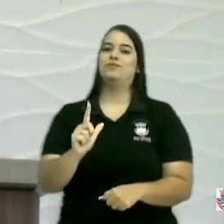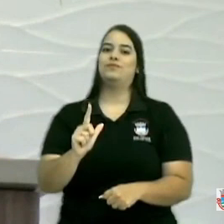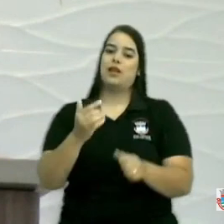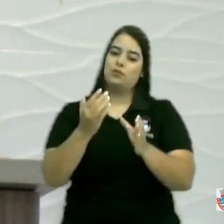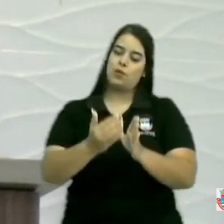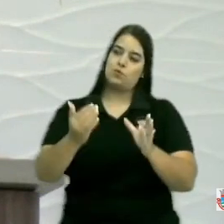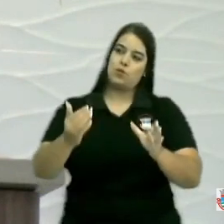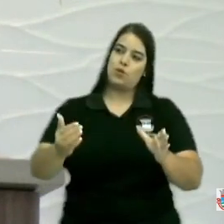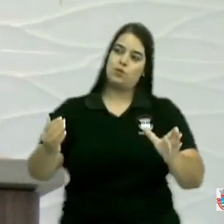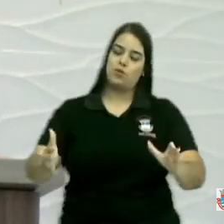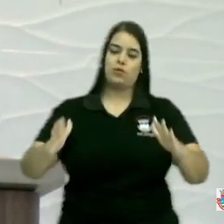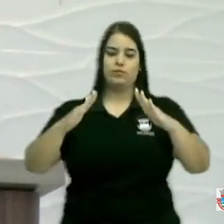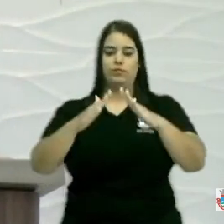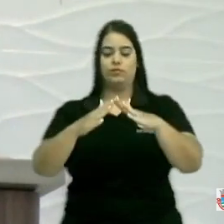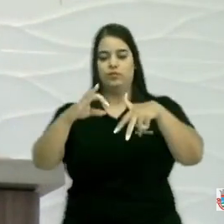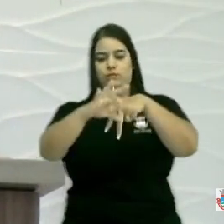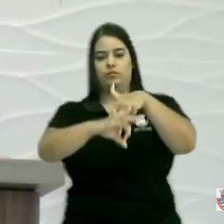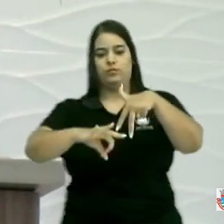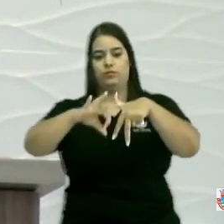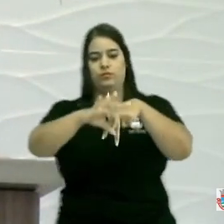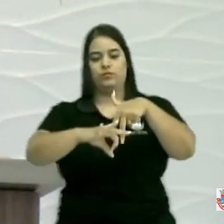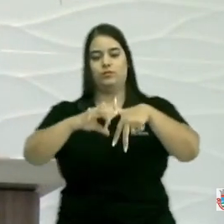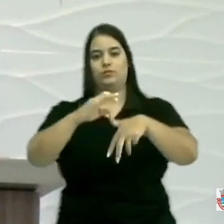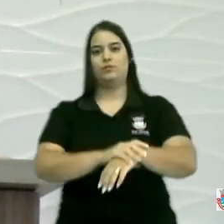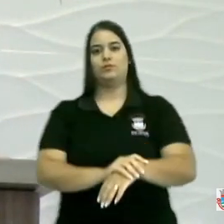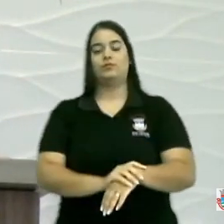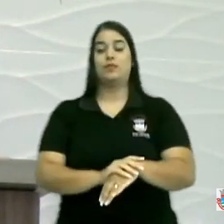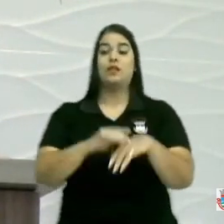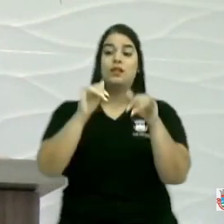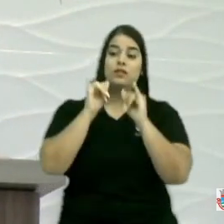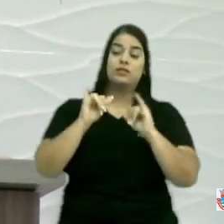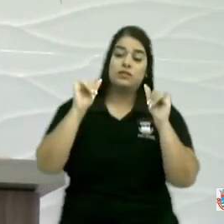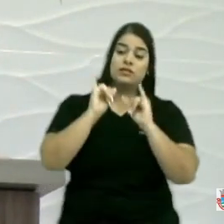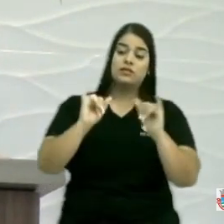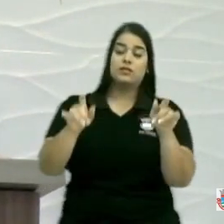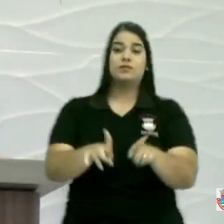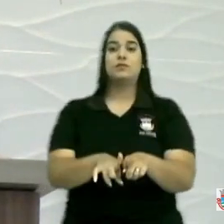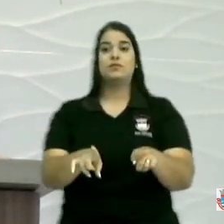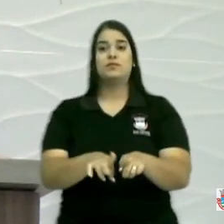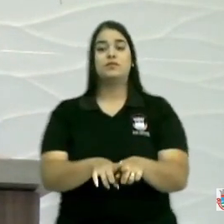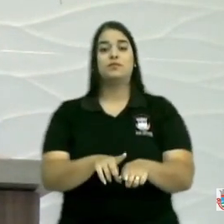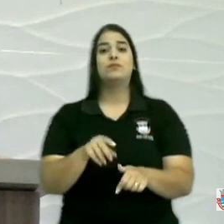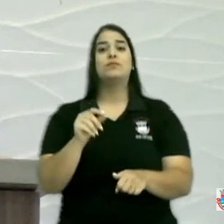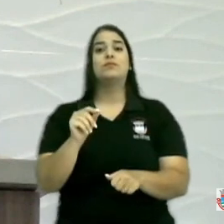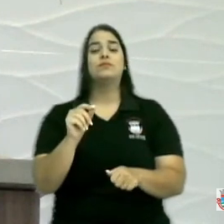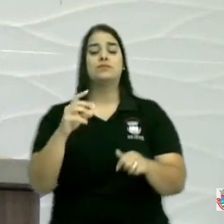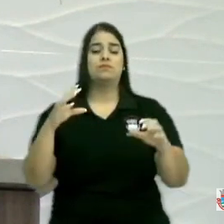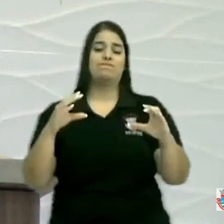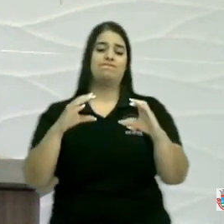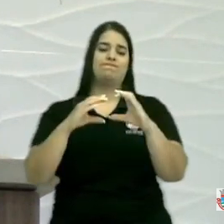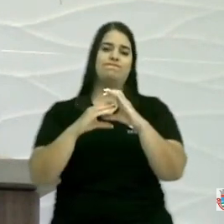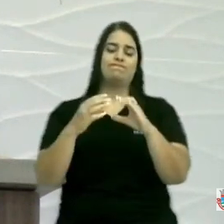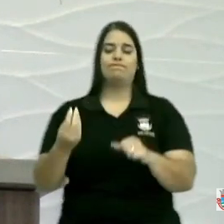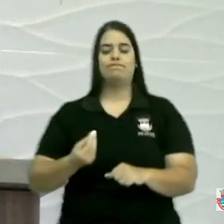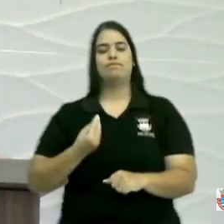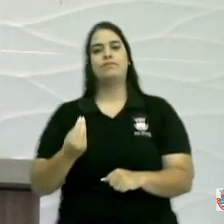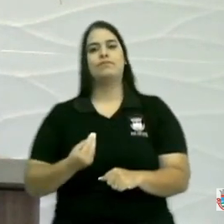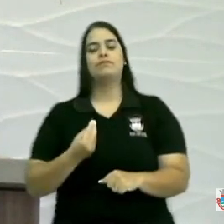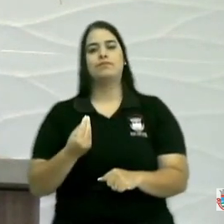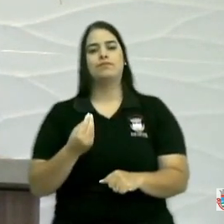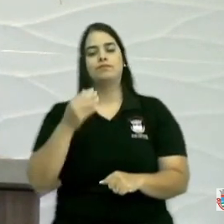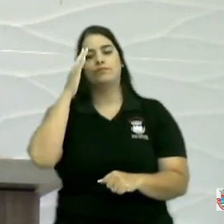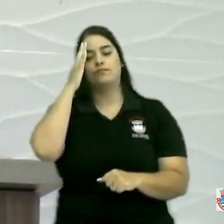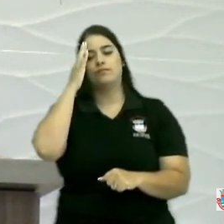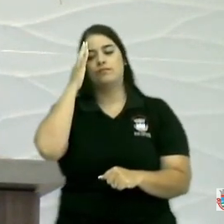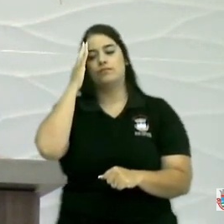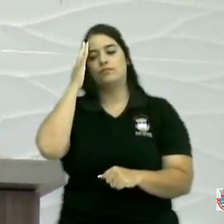Casa de Apoio Judite Medeiros. Quero falar também, senhor presidente, da questão da Compesa, que a gente tem vivenciado aí